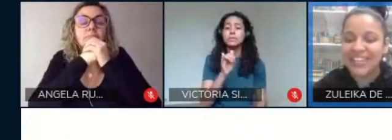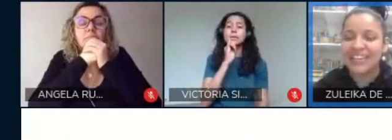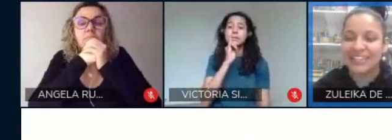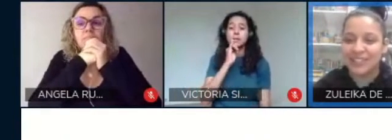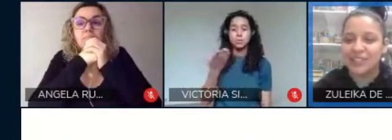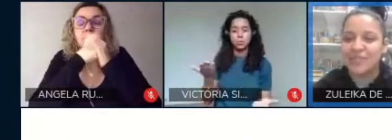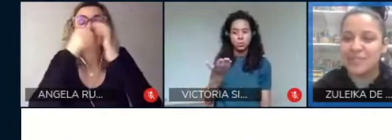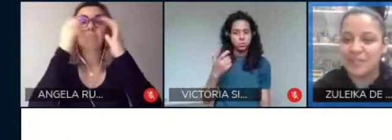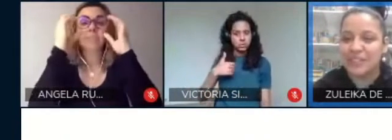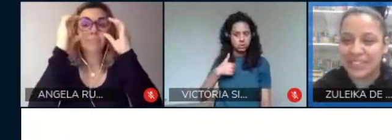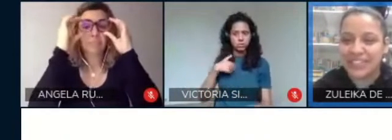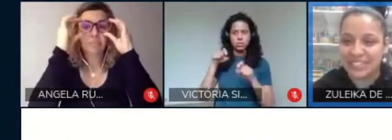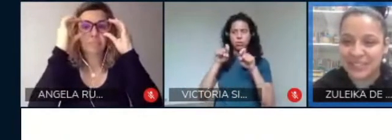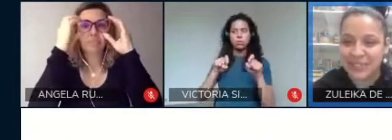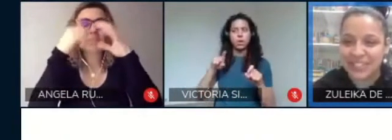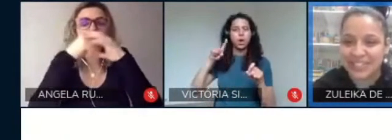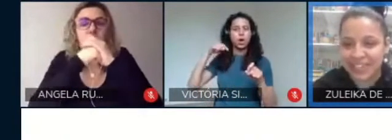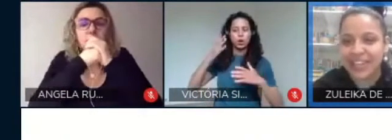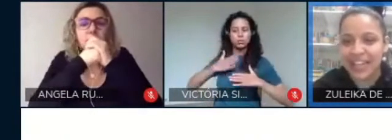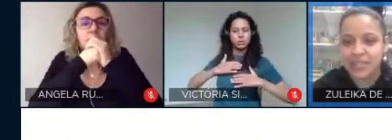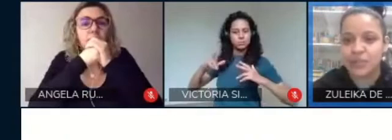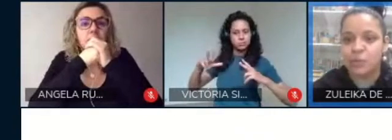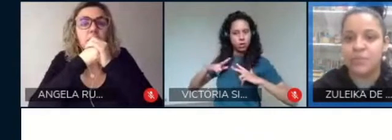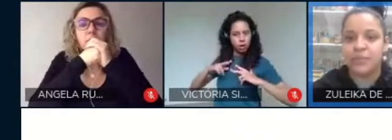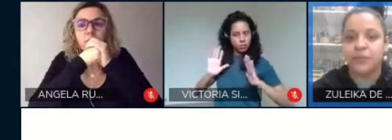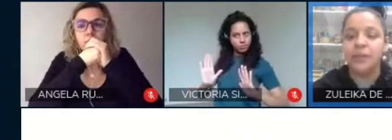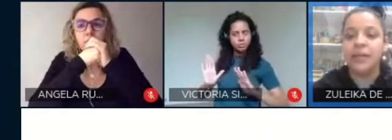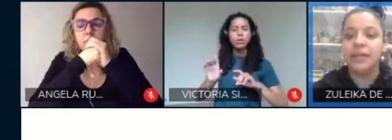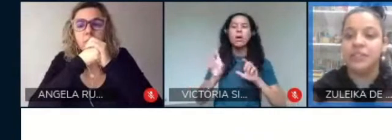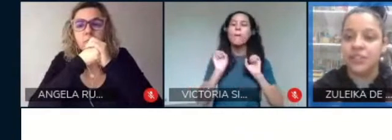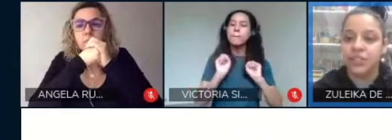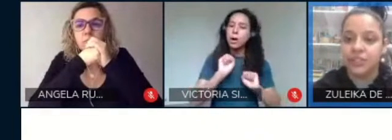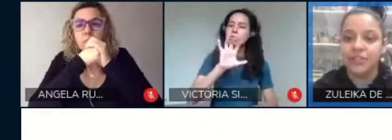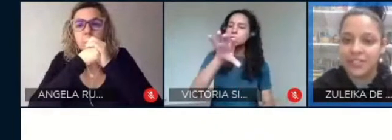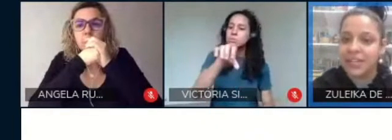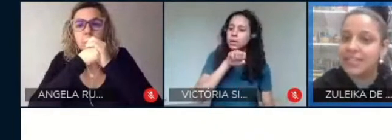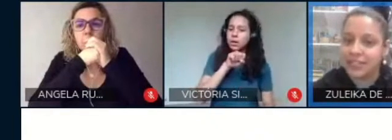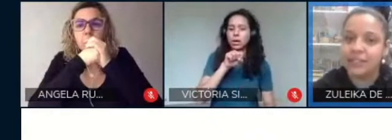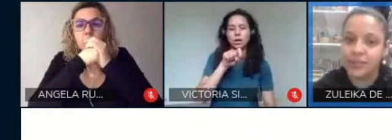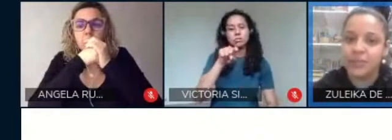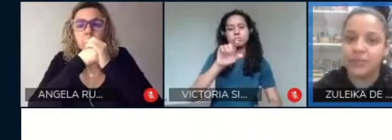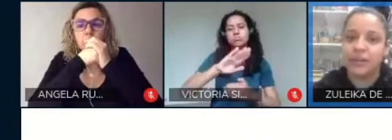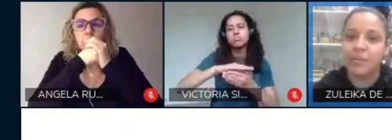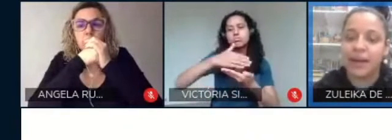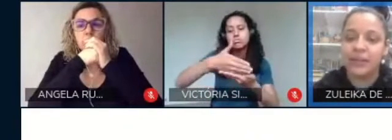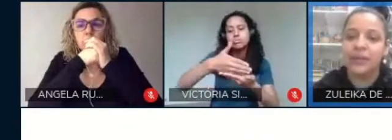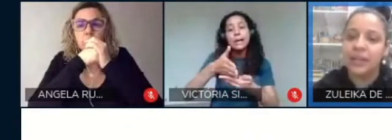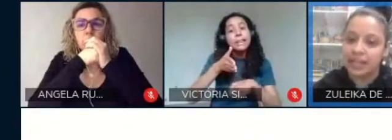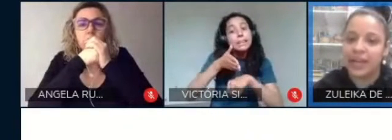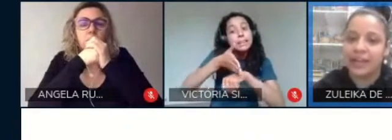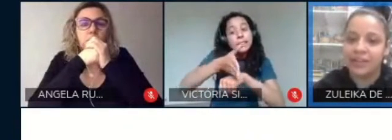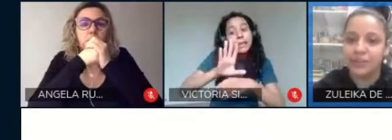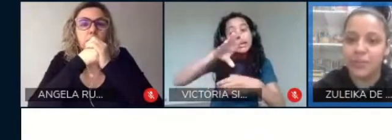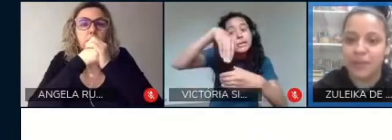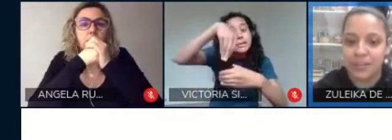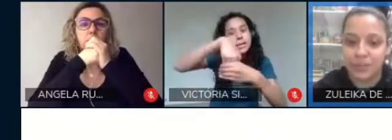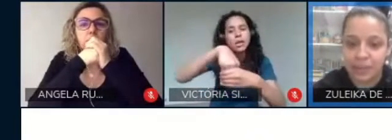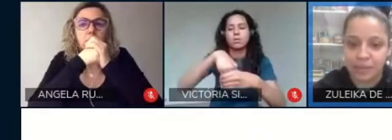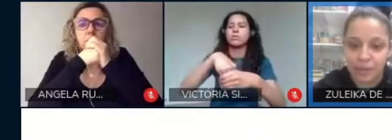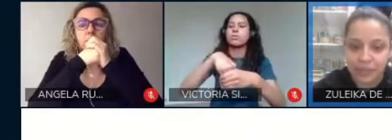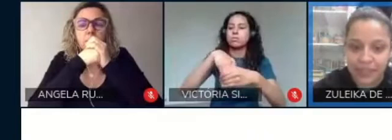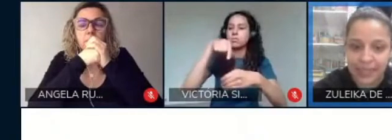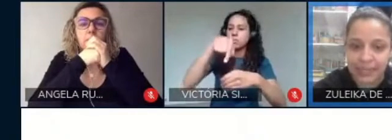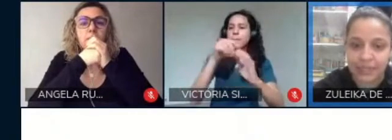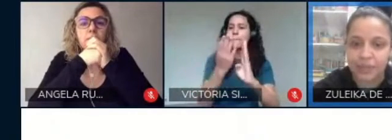casa enlouquecer, então algumas bibliotecas da URGS têm essa opção de ir fazer a escrita do seu trabalho lá